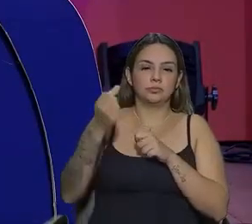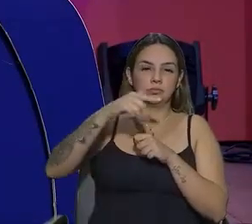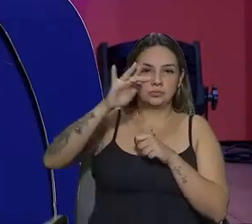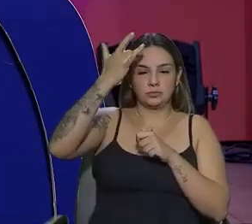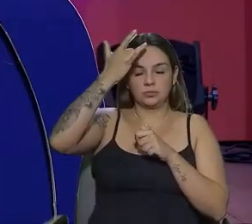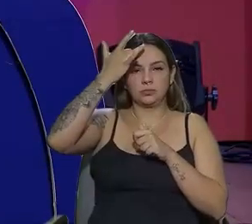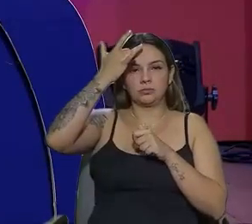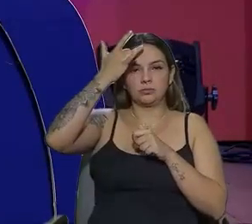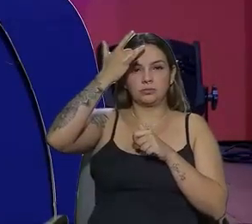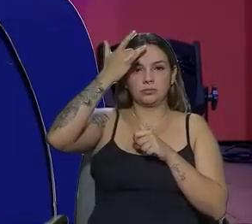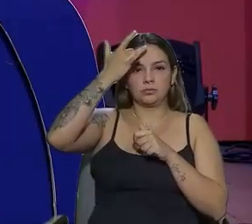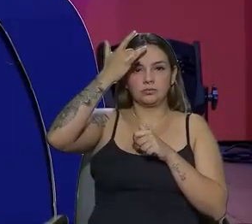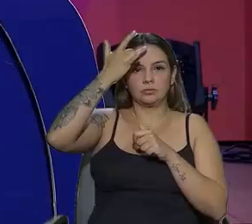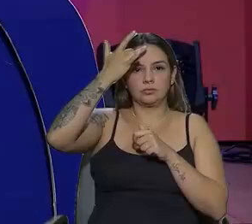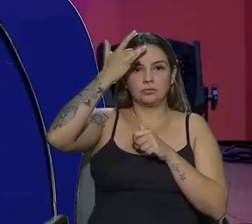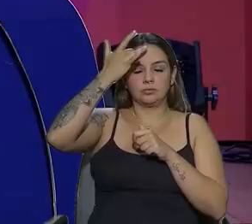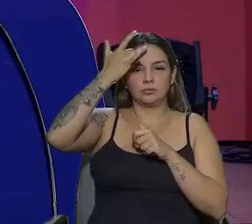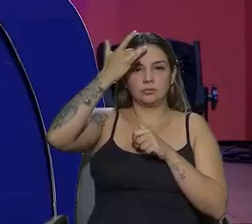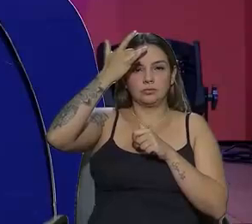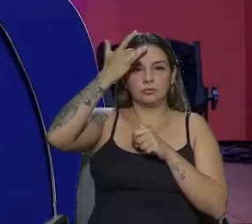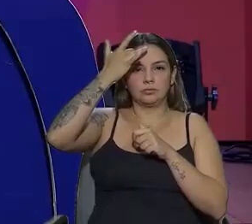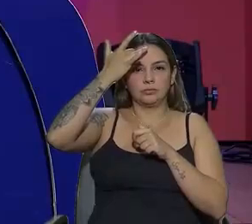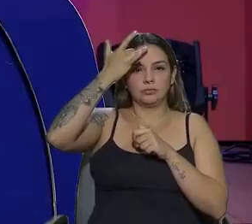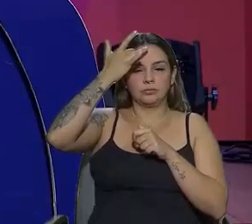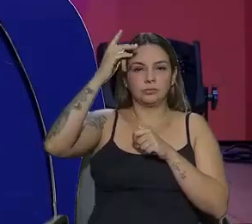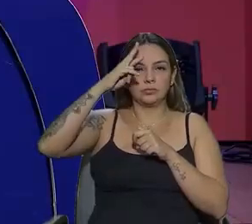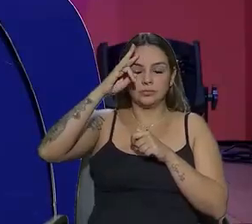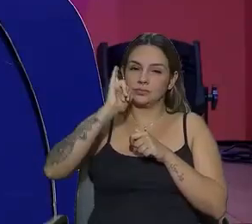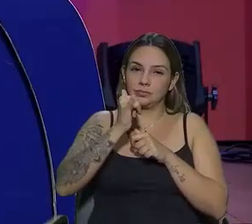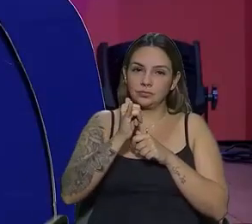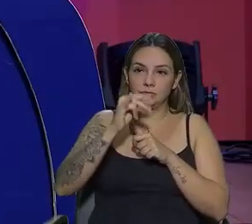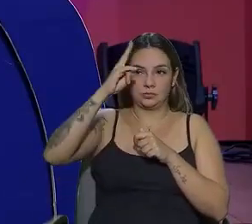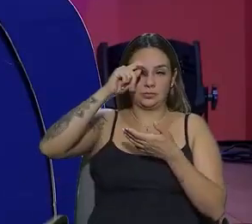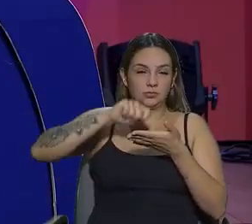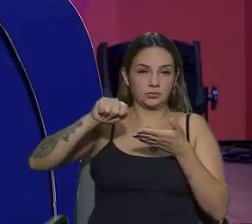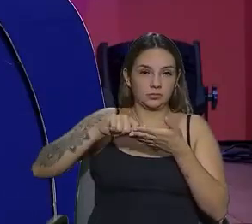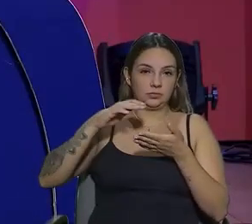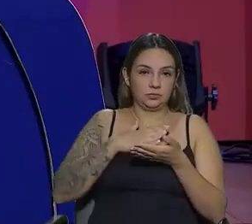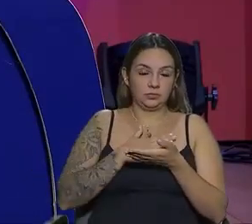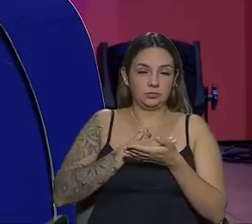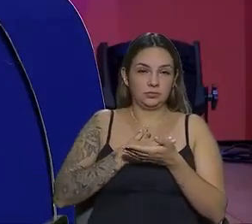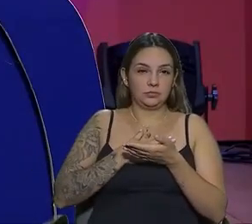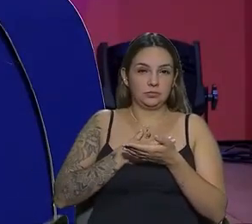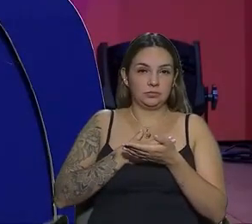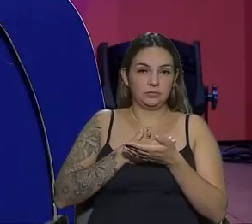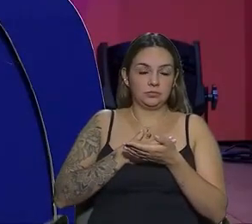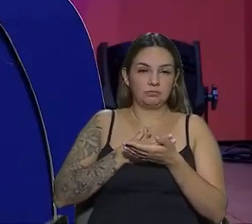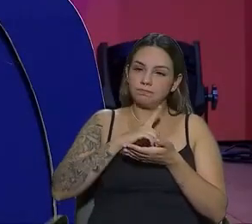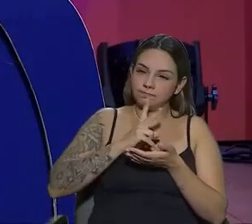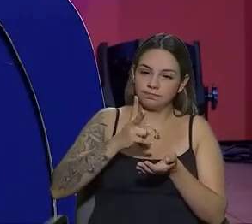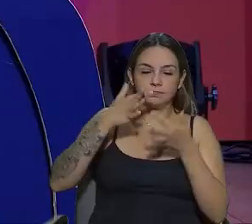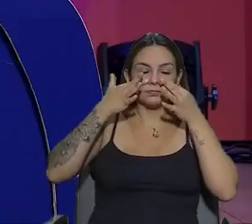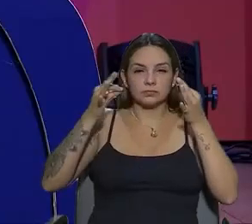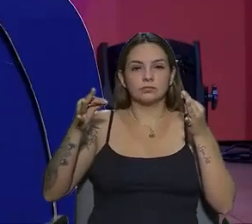trazer a memória à tona, né? Então, a história que eu conto da escrita, para mim, é justamente me